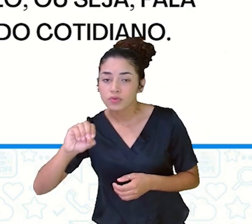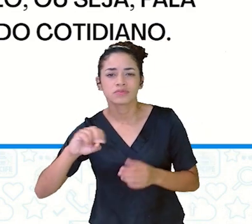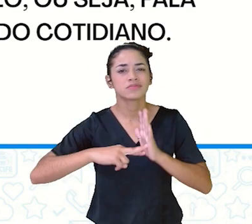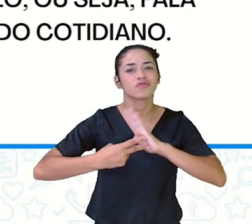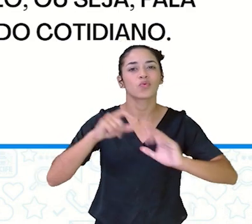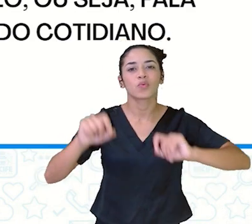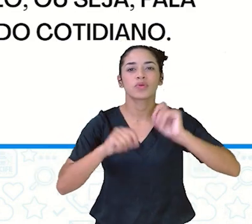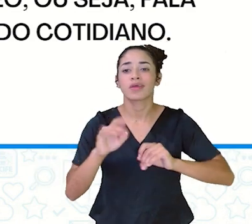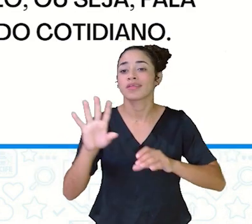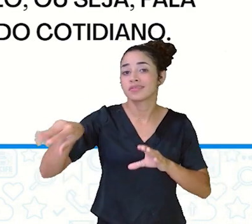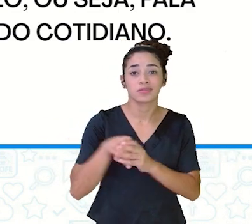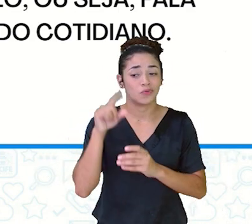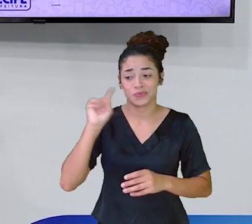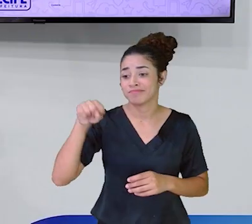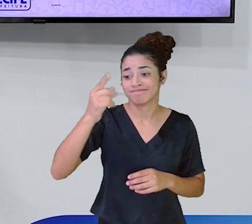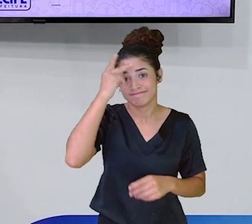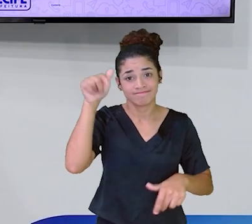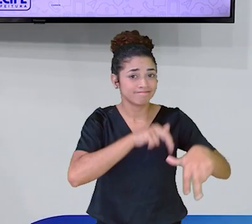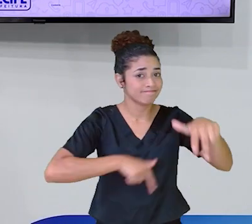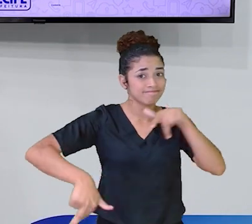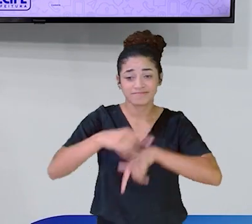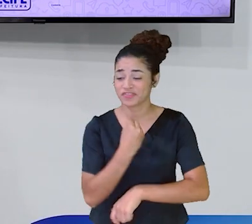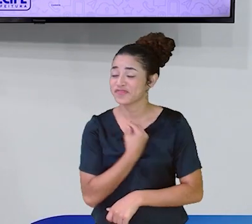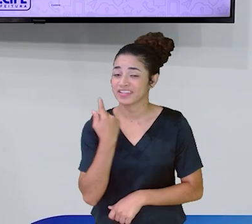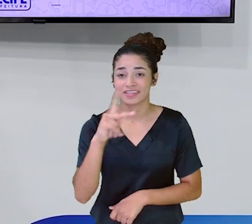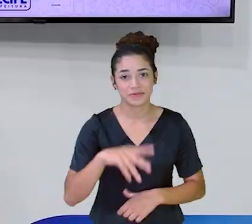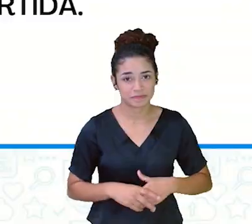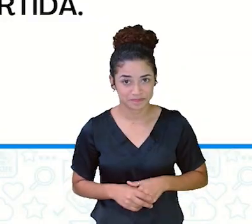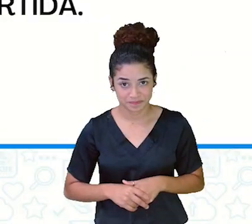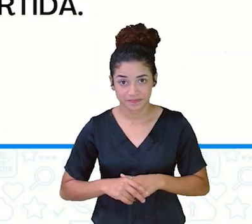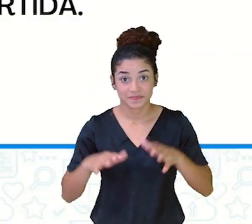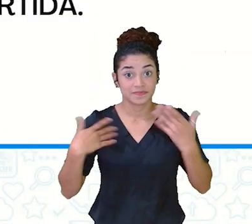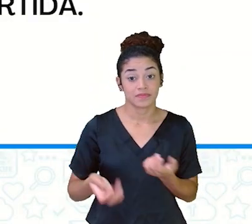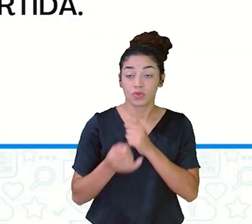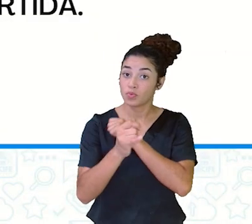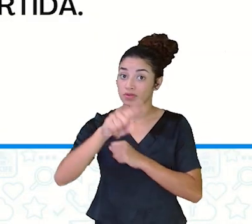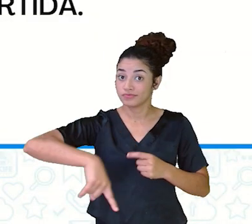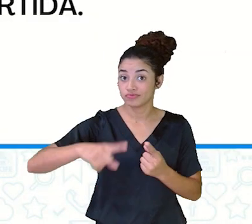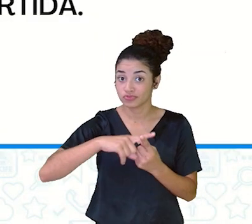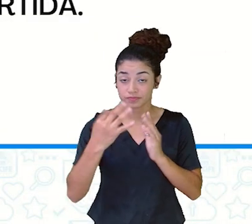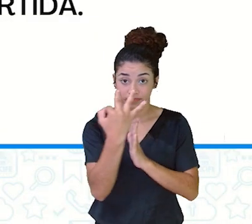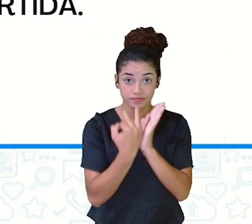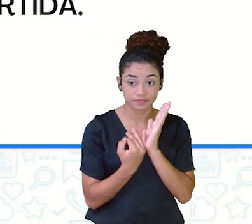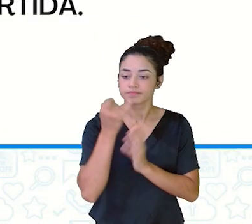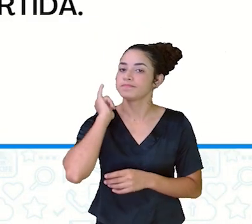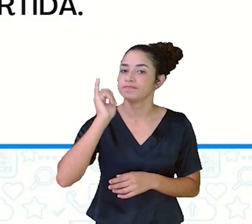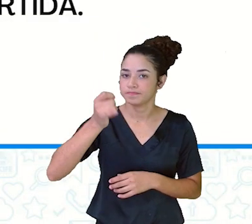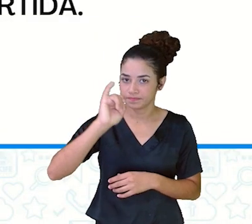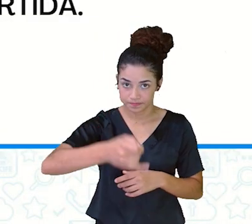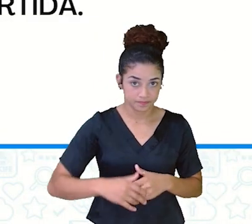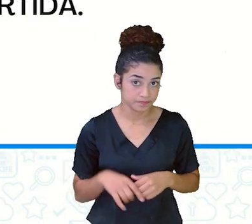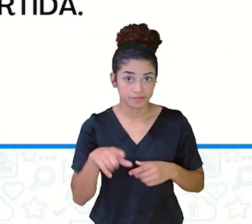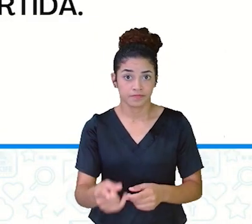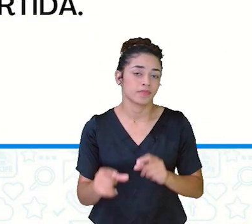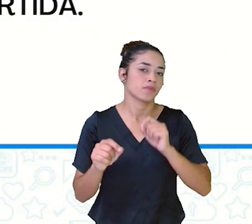cotidiano ali da vida das pessoas. Crônica é um tipo de texto narrativo